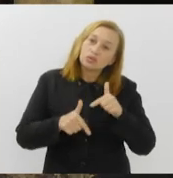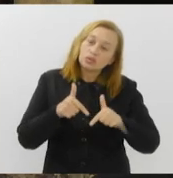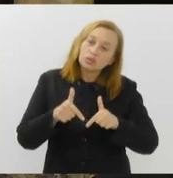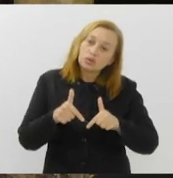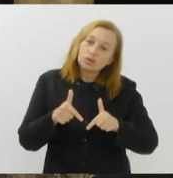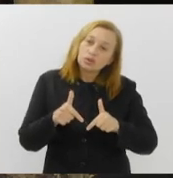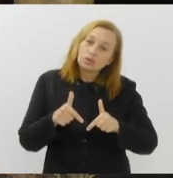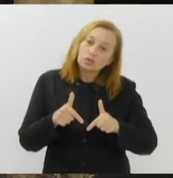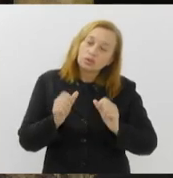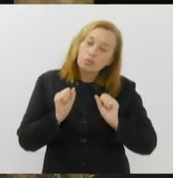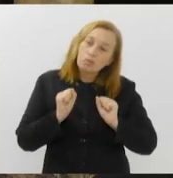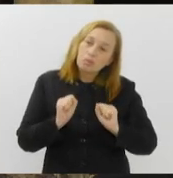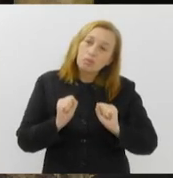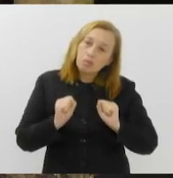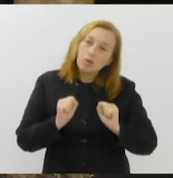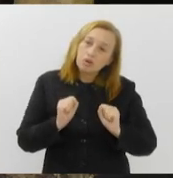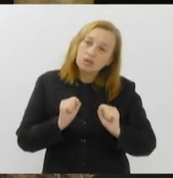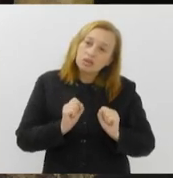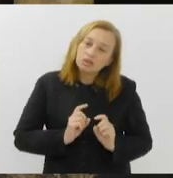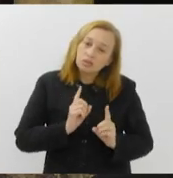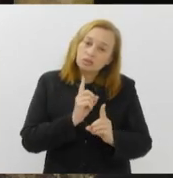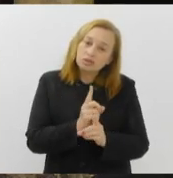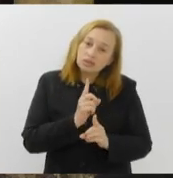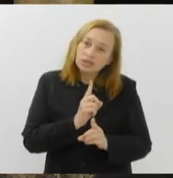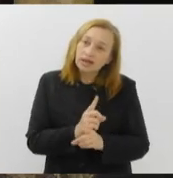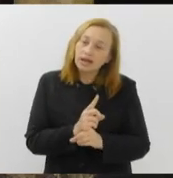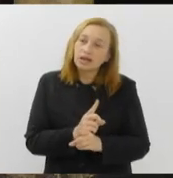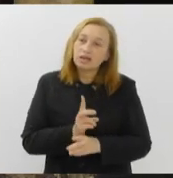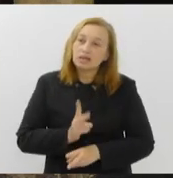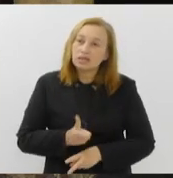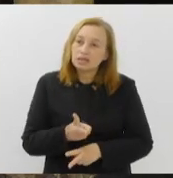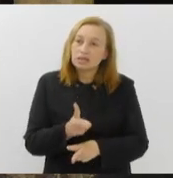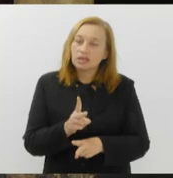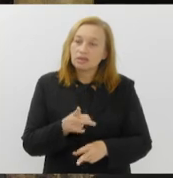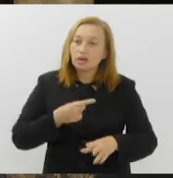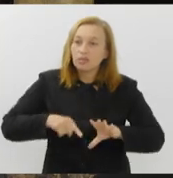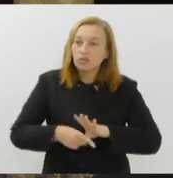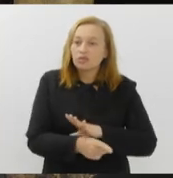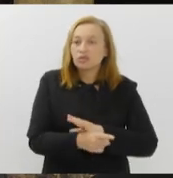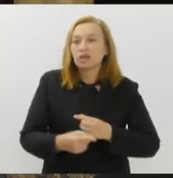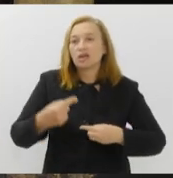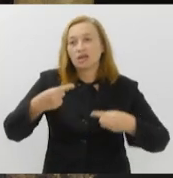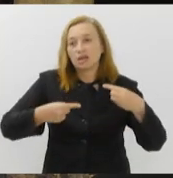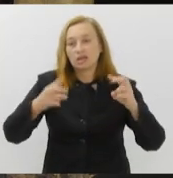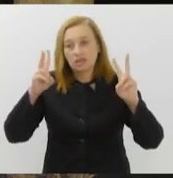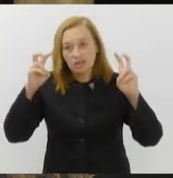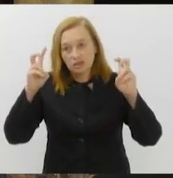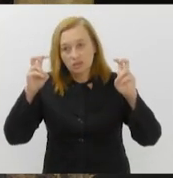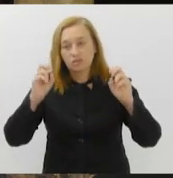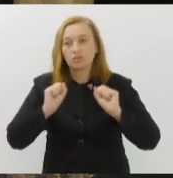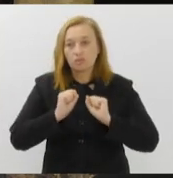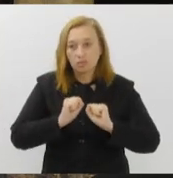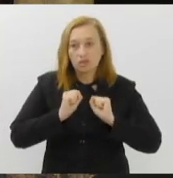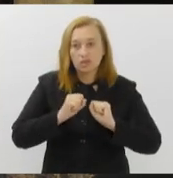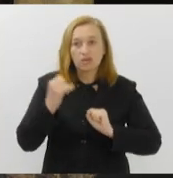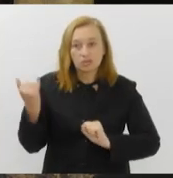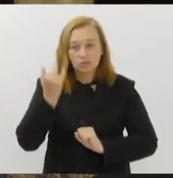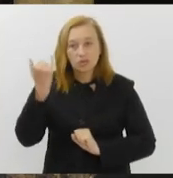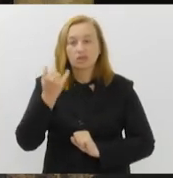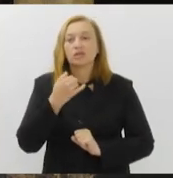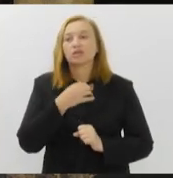gente possa se encontrar recorrentemente e aprofundar essas questões, pode ser